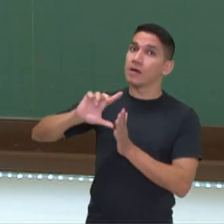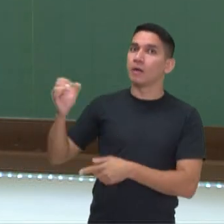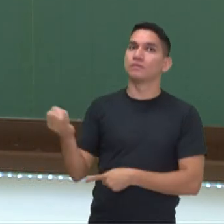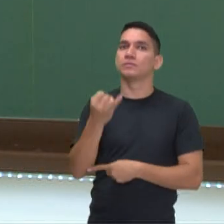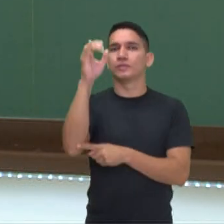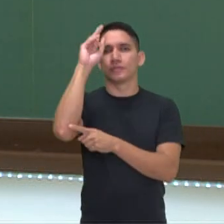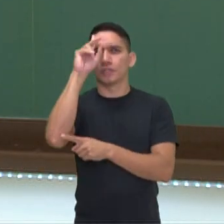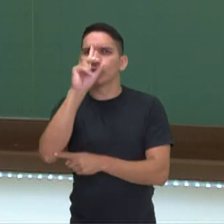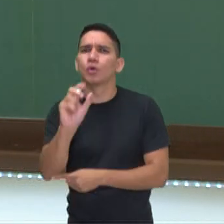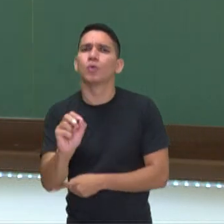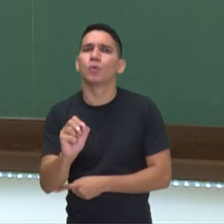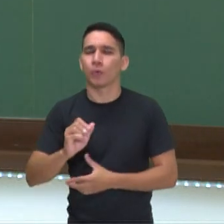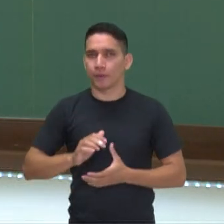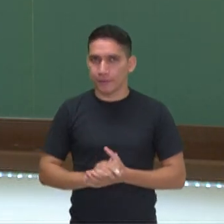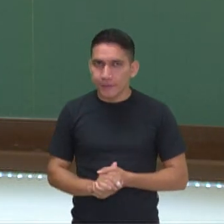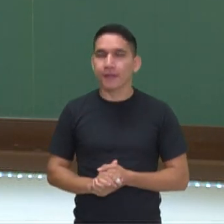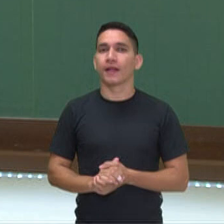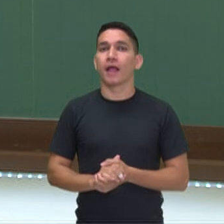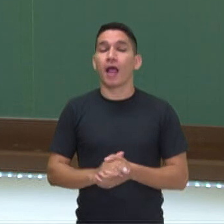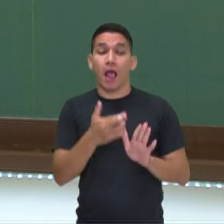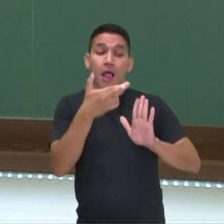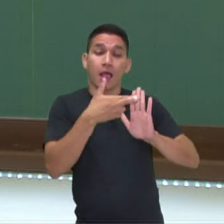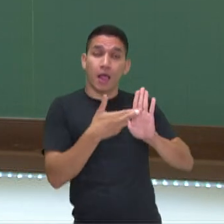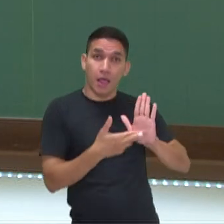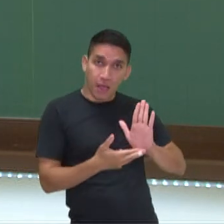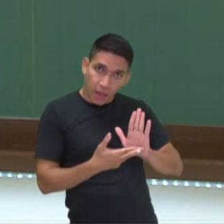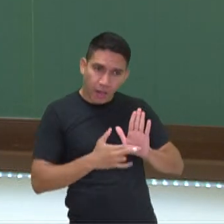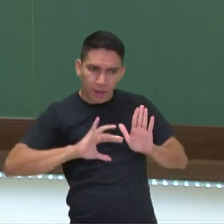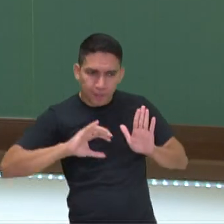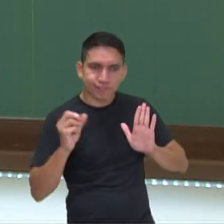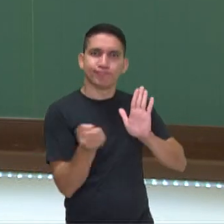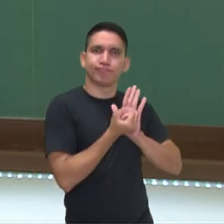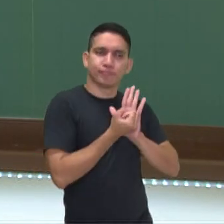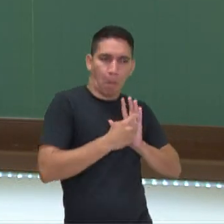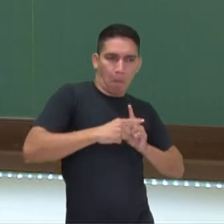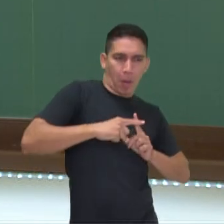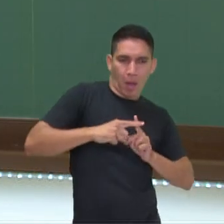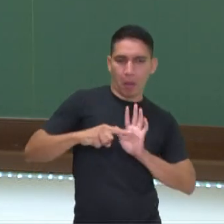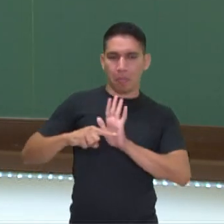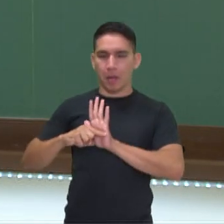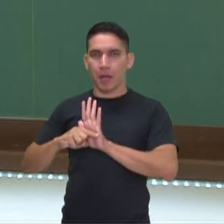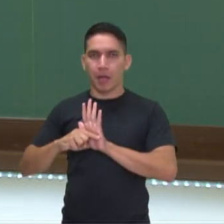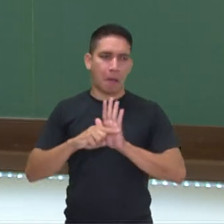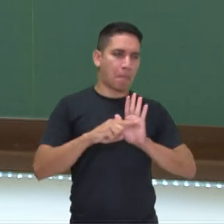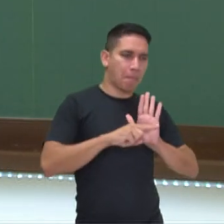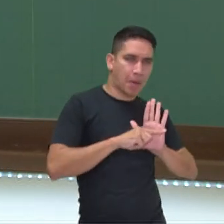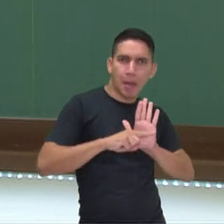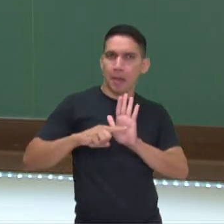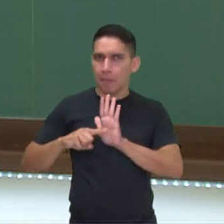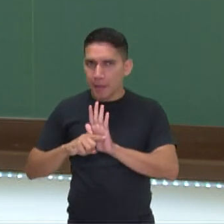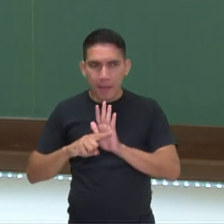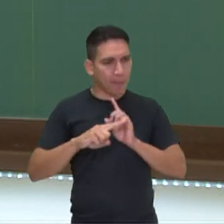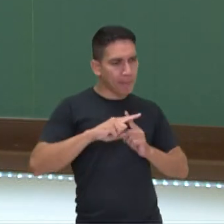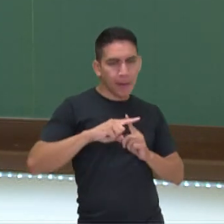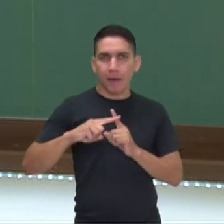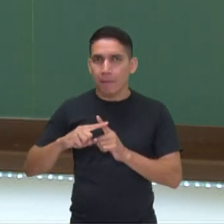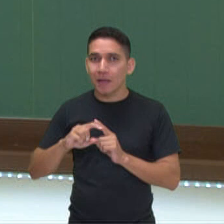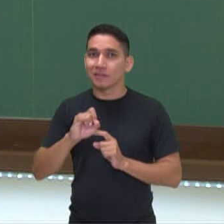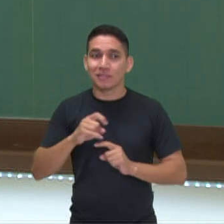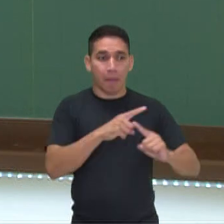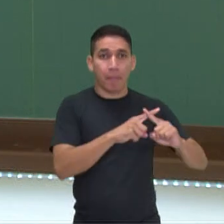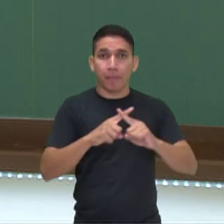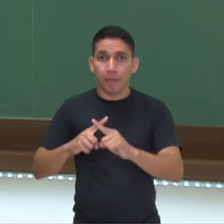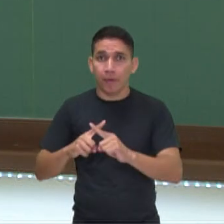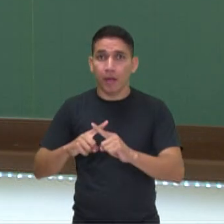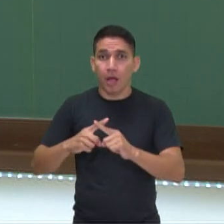importante lembrarmos que a regra dos sinais, quando multiplicamos os números inteiros, são